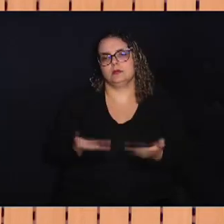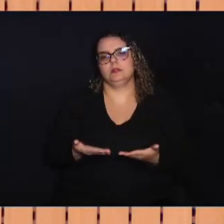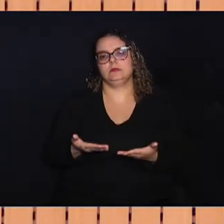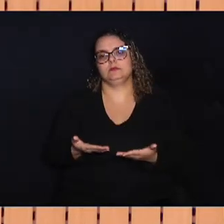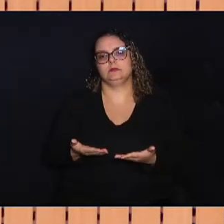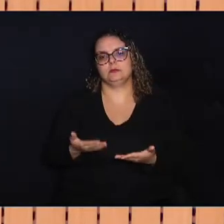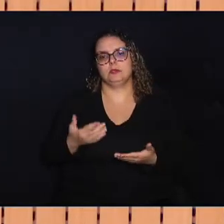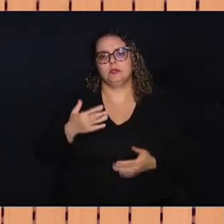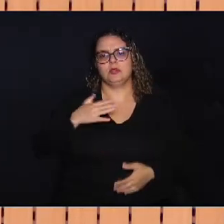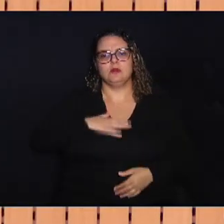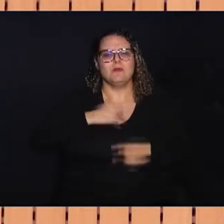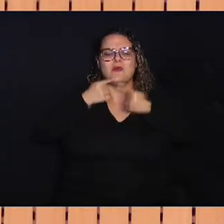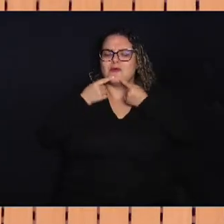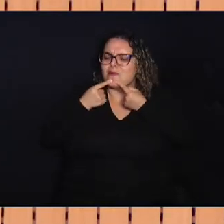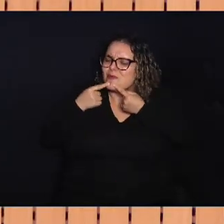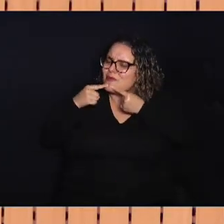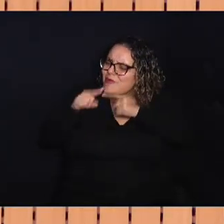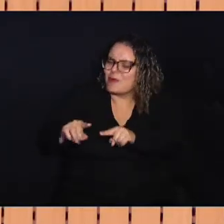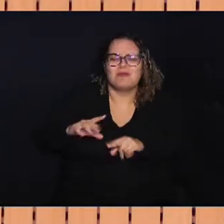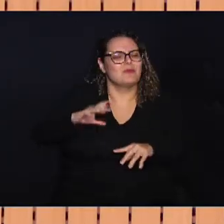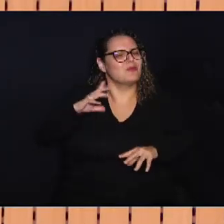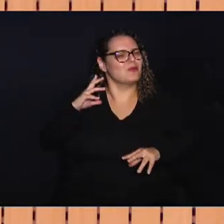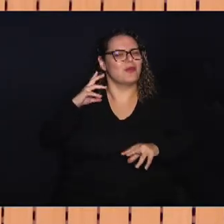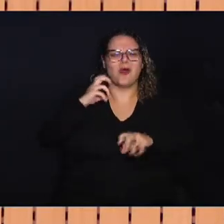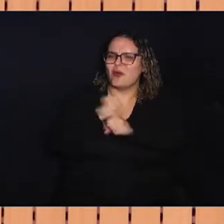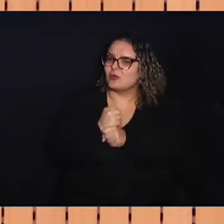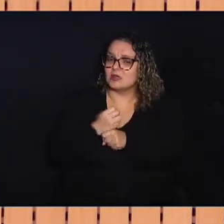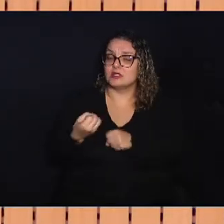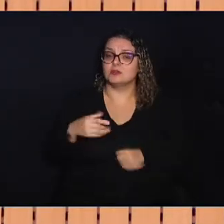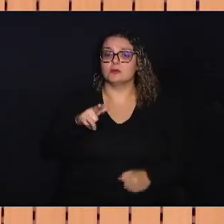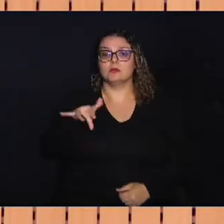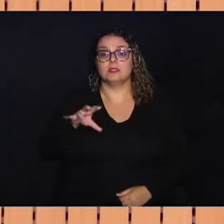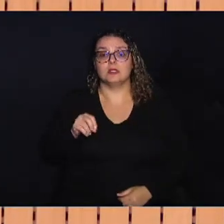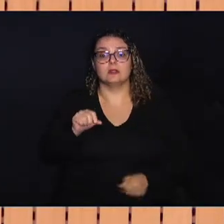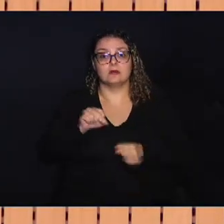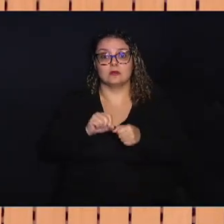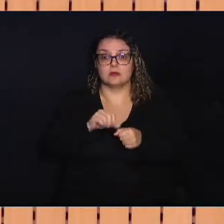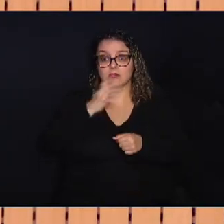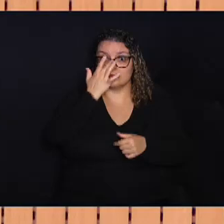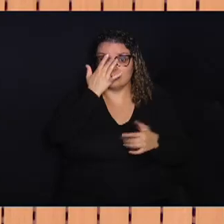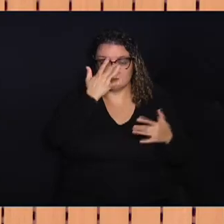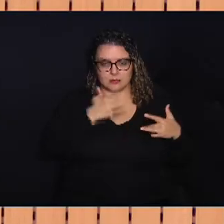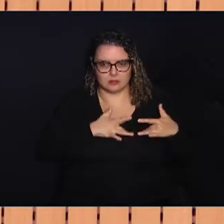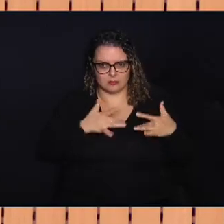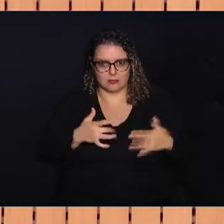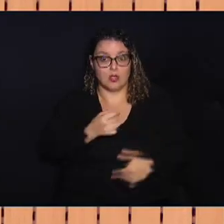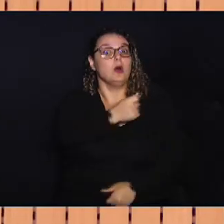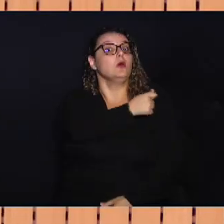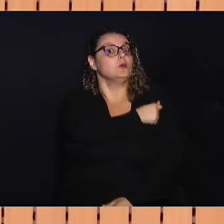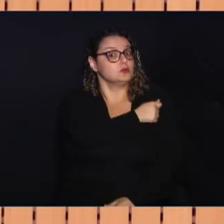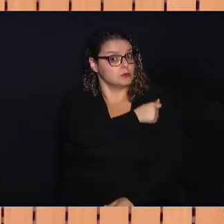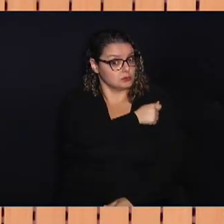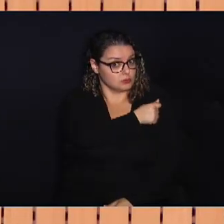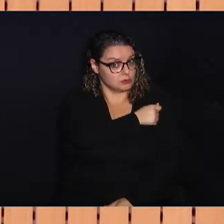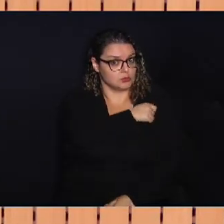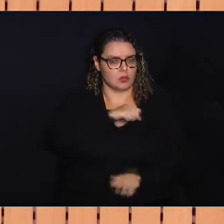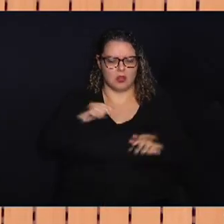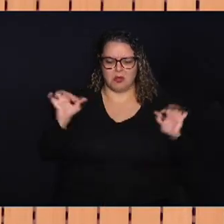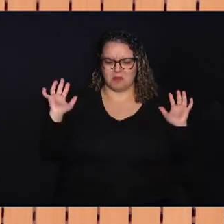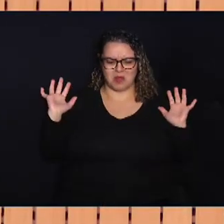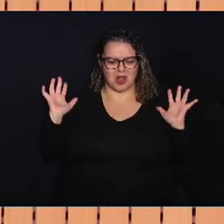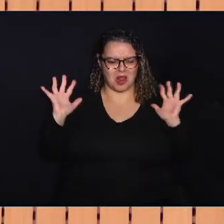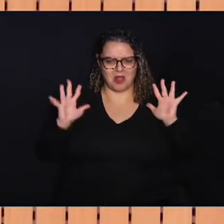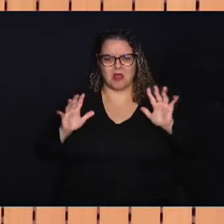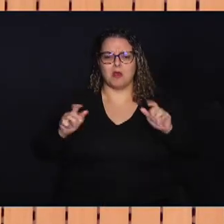meu repúdio total a esse novo leilão que foi feito e minha solidariedade aos estudantes que se manifestaram de